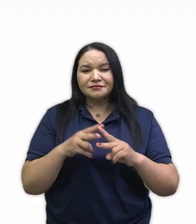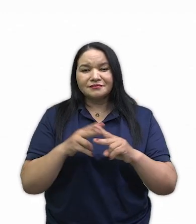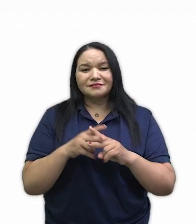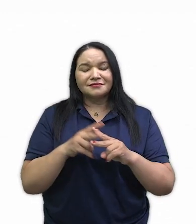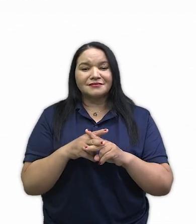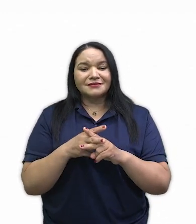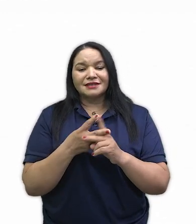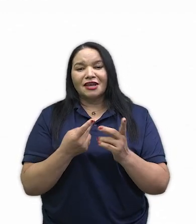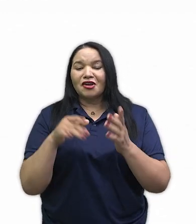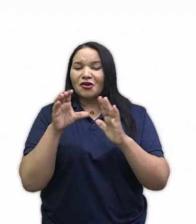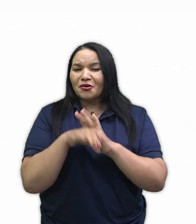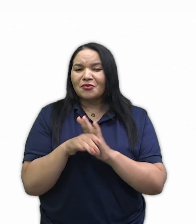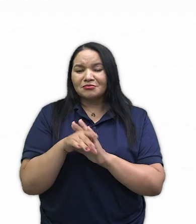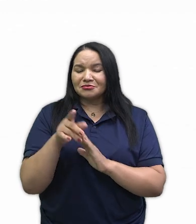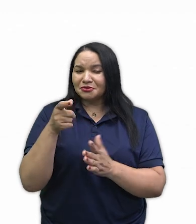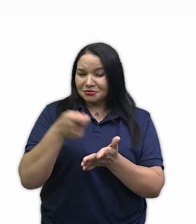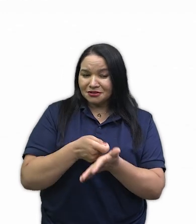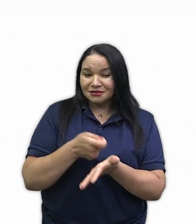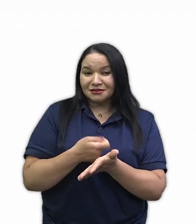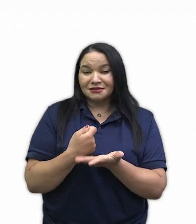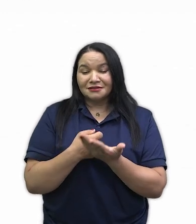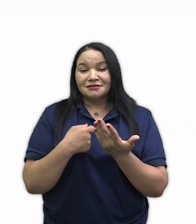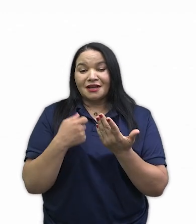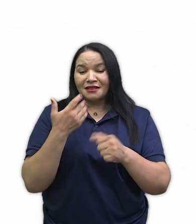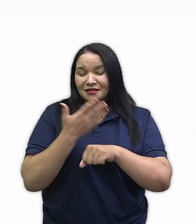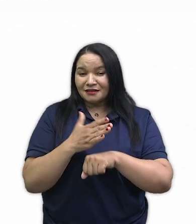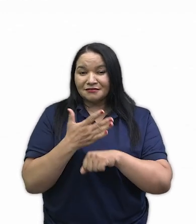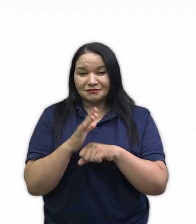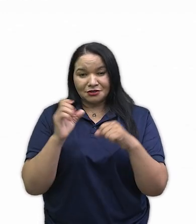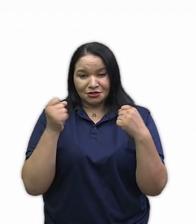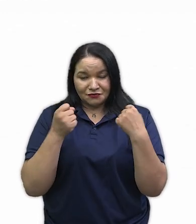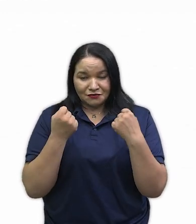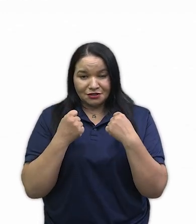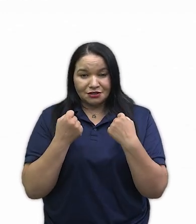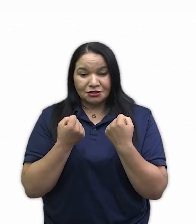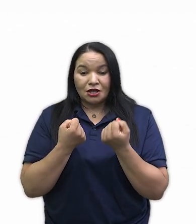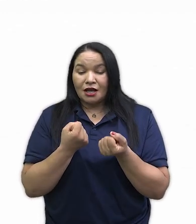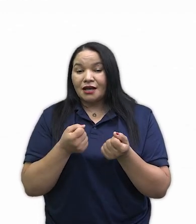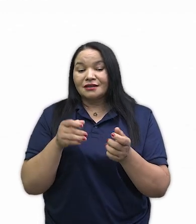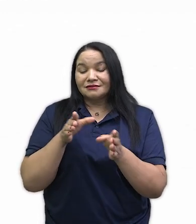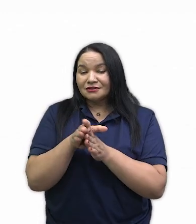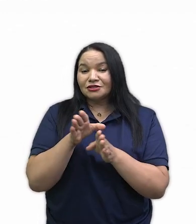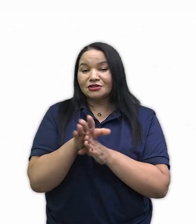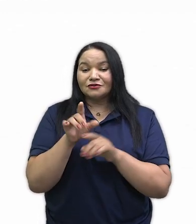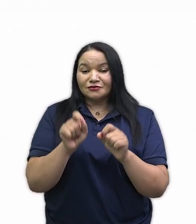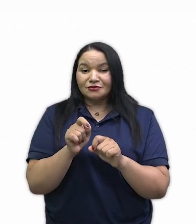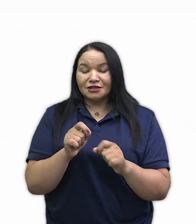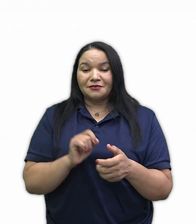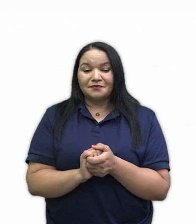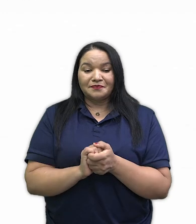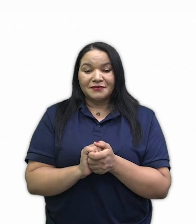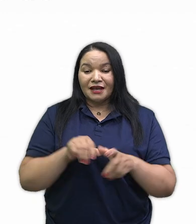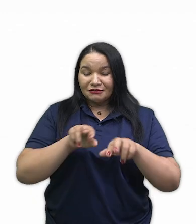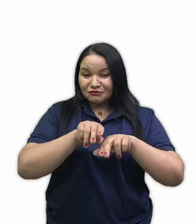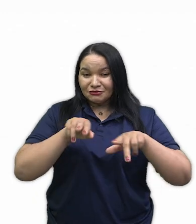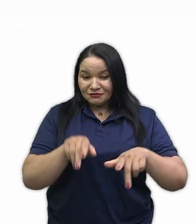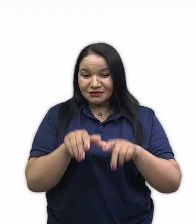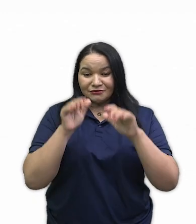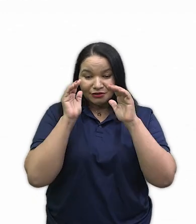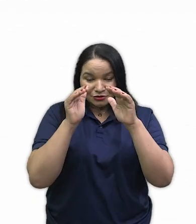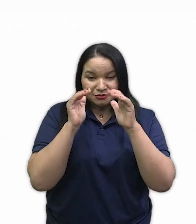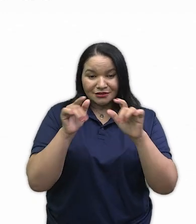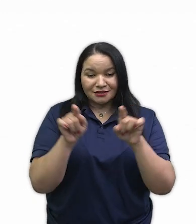são conteúdos obrigatórios na educação física, pois incentivam o respeito às diferenças e a